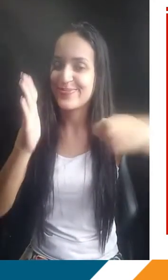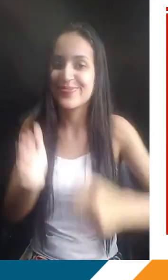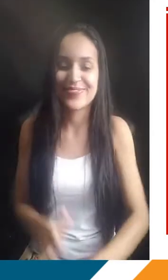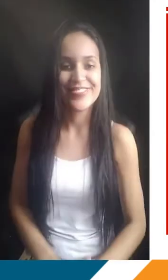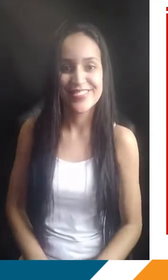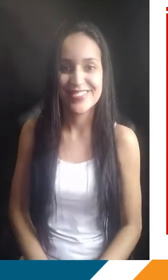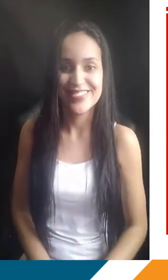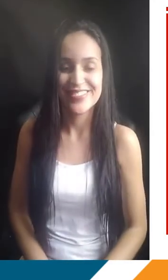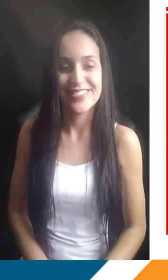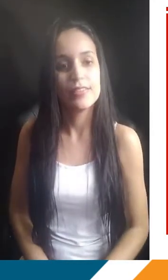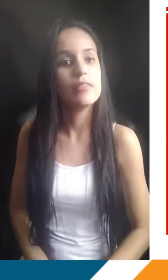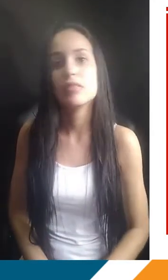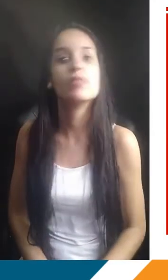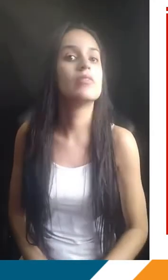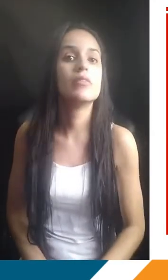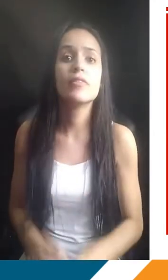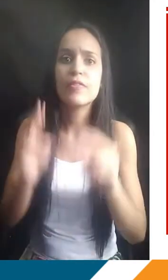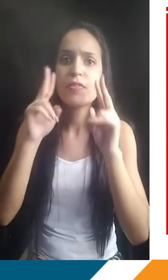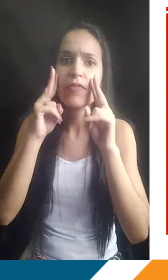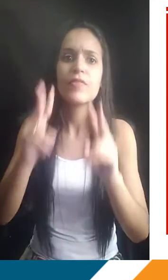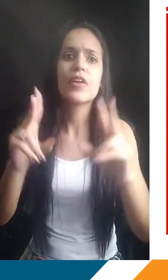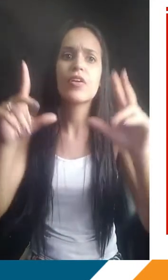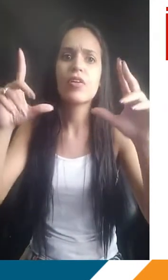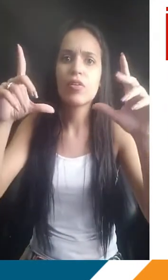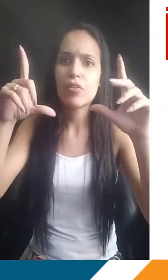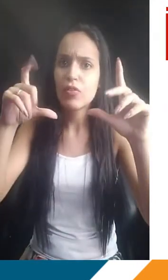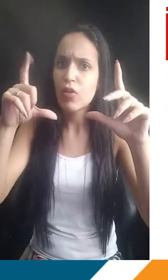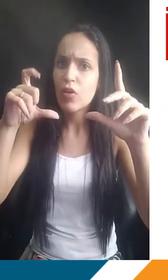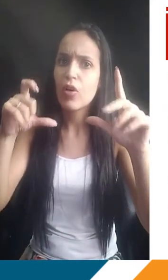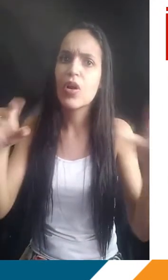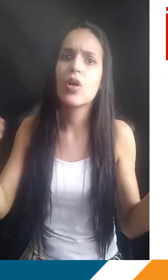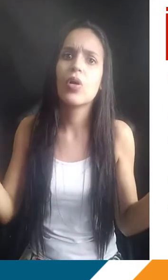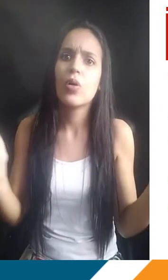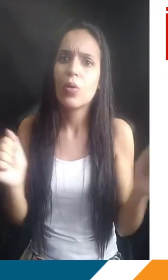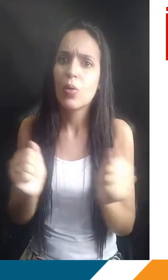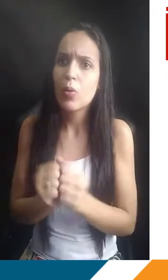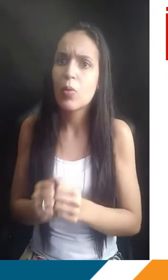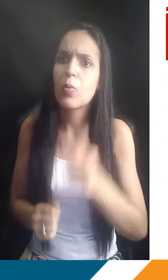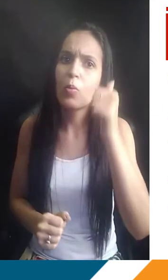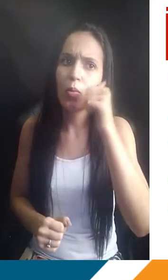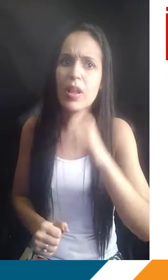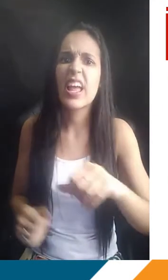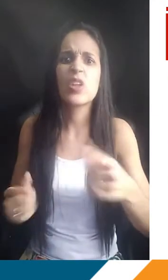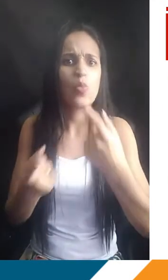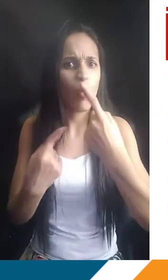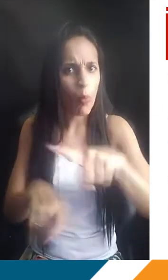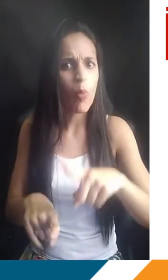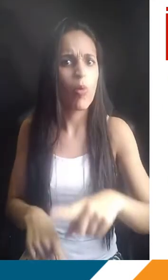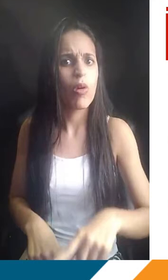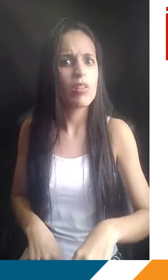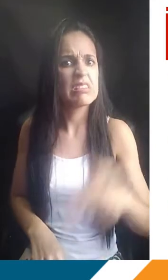foto durante o período com artistas brasileiros contra a censura. Durante esse período, destacam-se